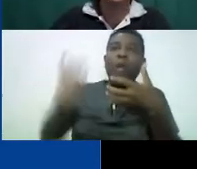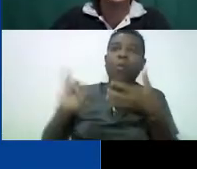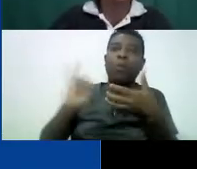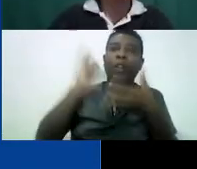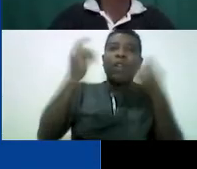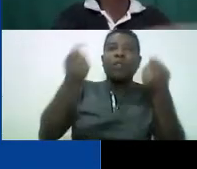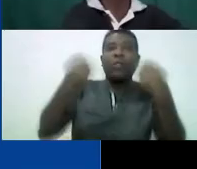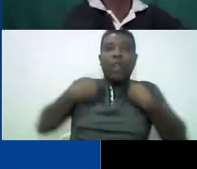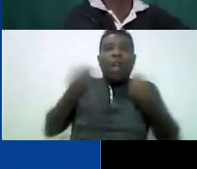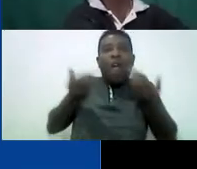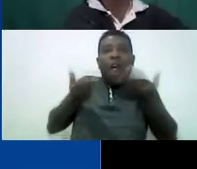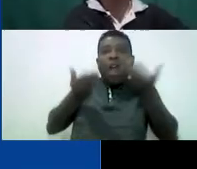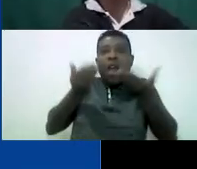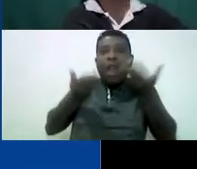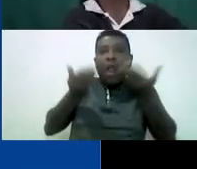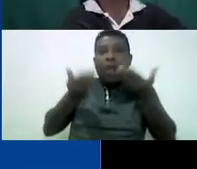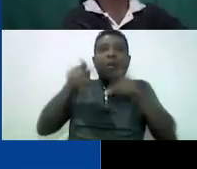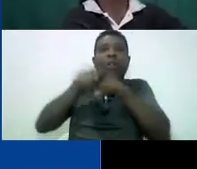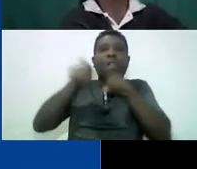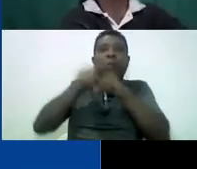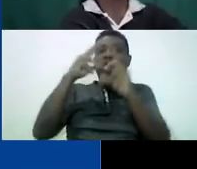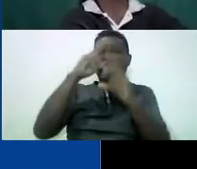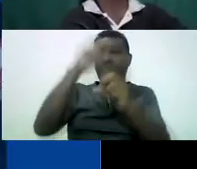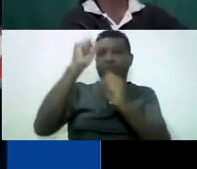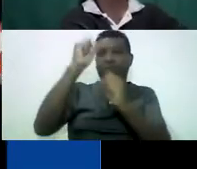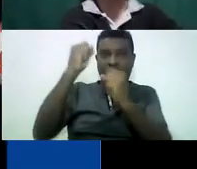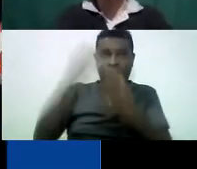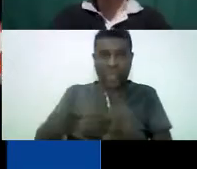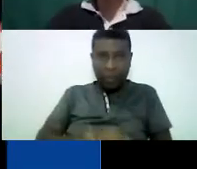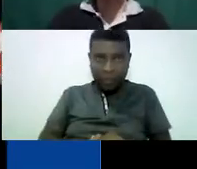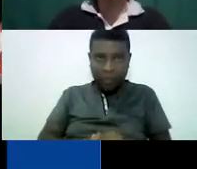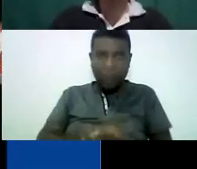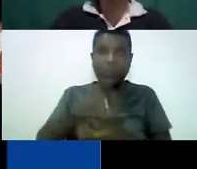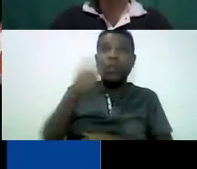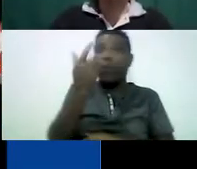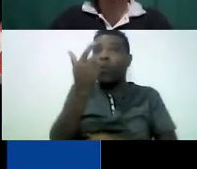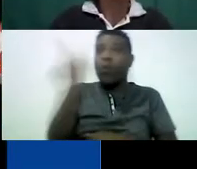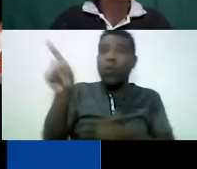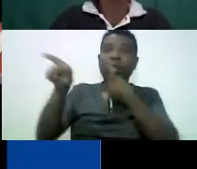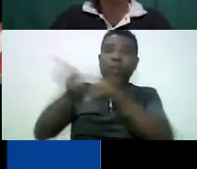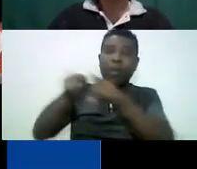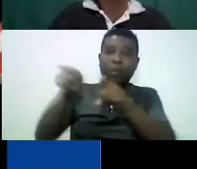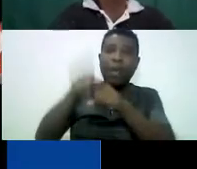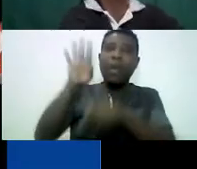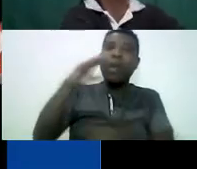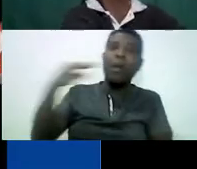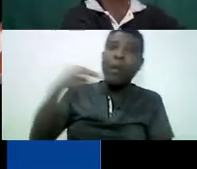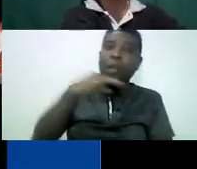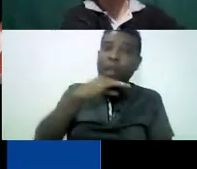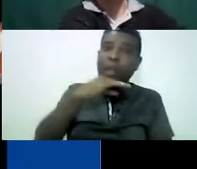Outro músculo, se a gente tira o nosso trapézio, se eu disseco o trapézio, então aqui está o trapézio. Ó. Tirei o